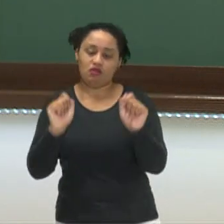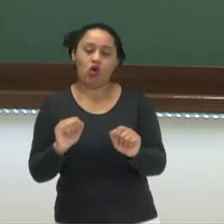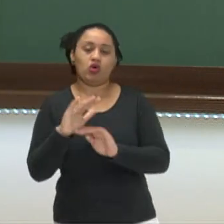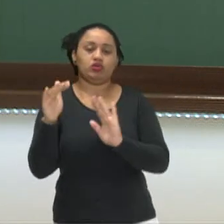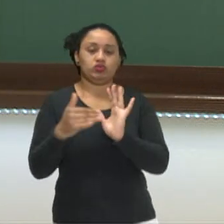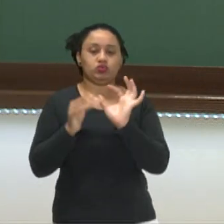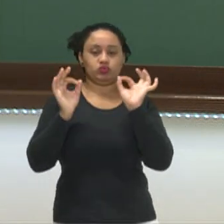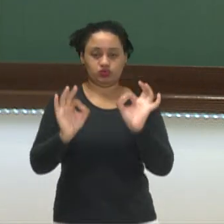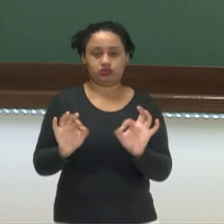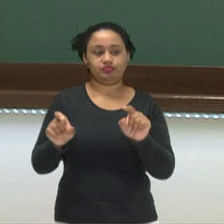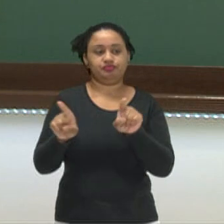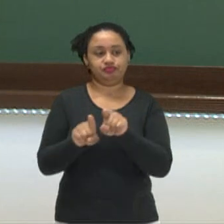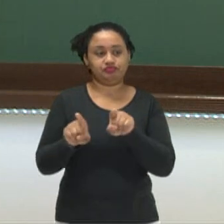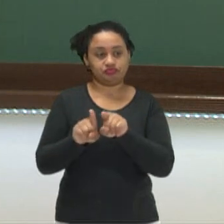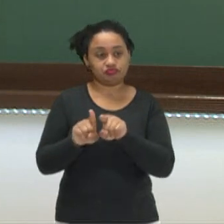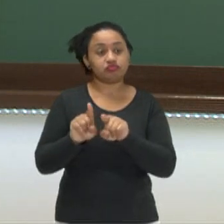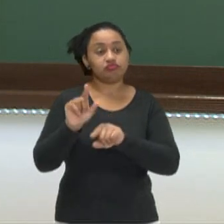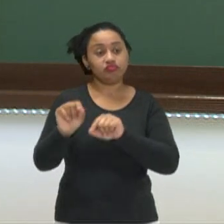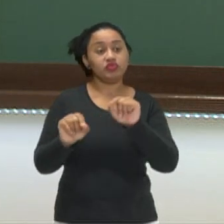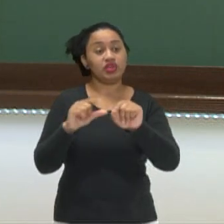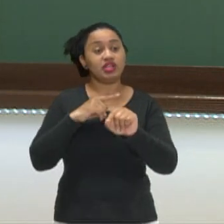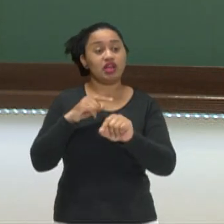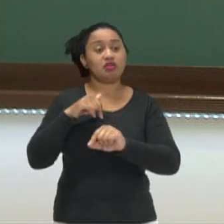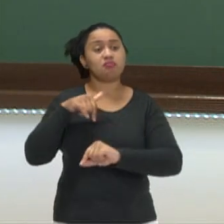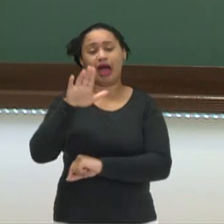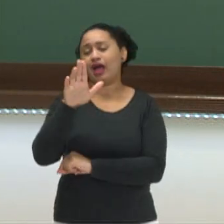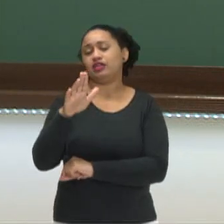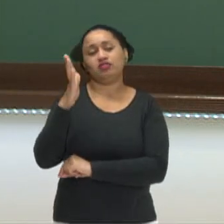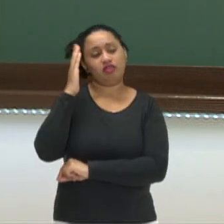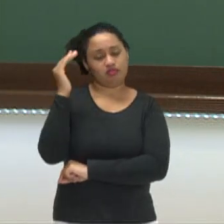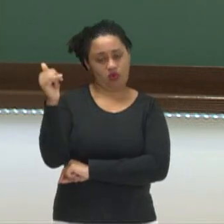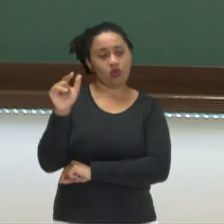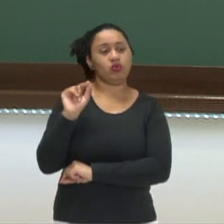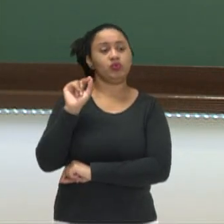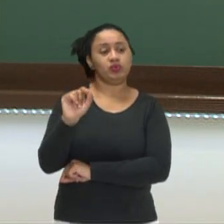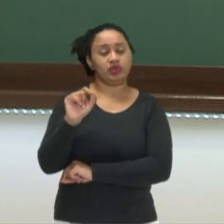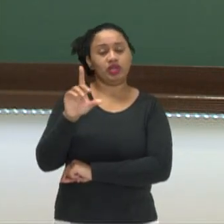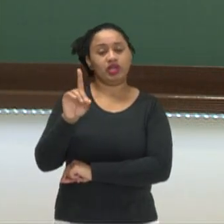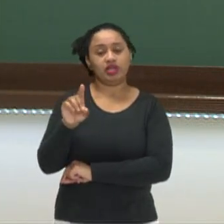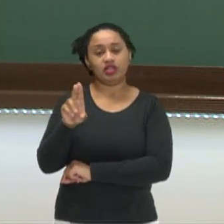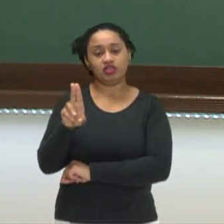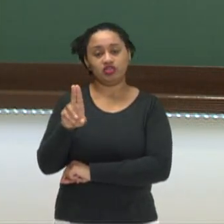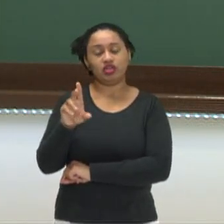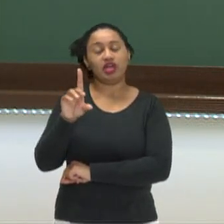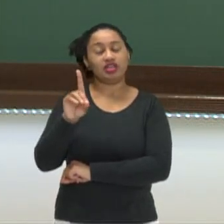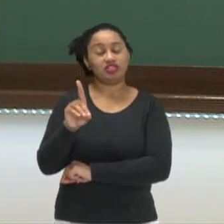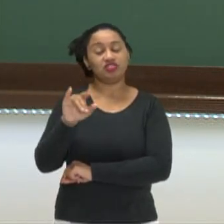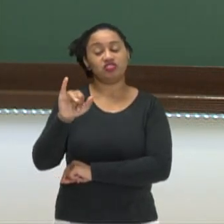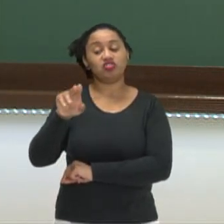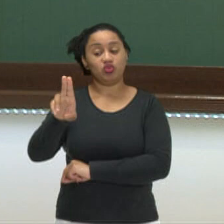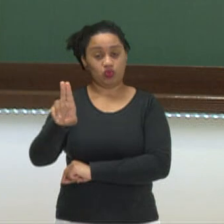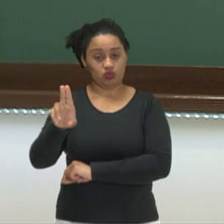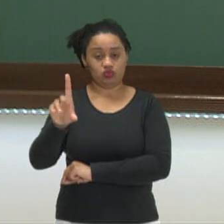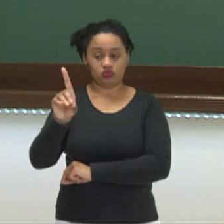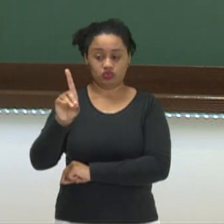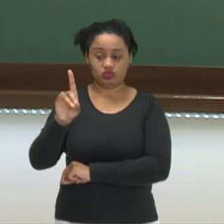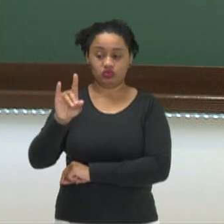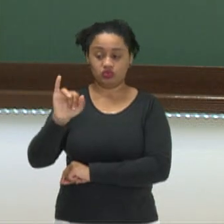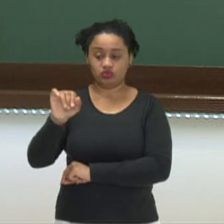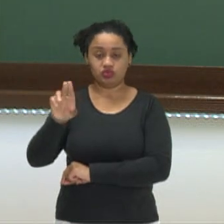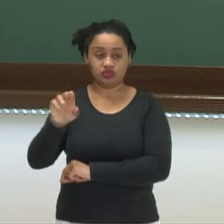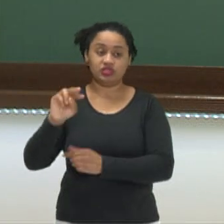tudo ok. O dispositivo mais conhecido é o DIU. Essa sigla DIU